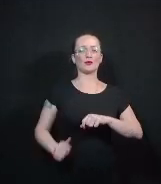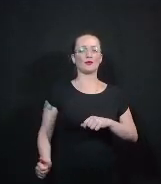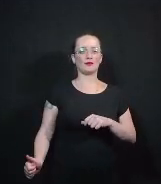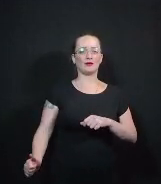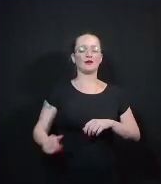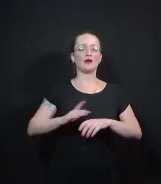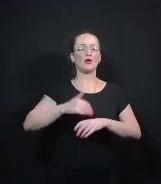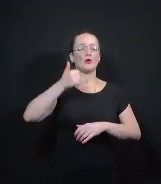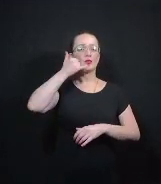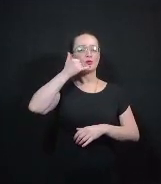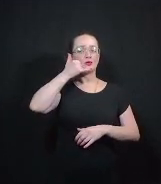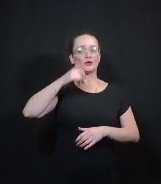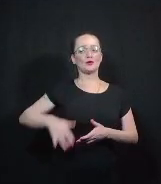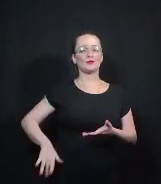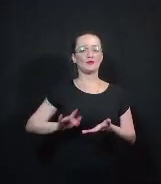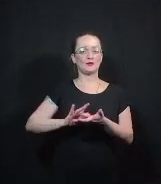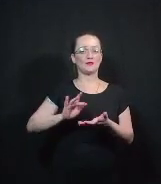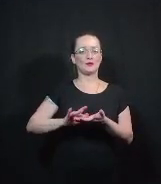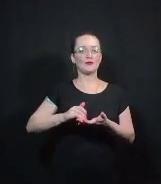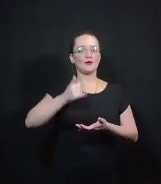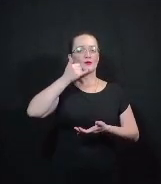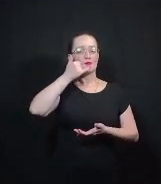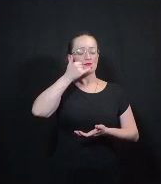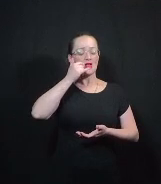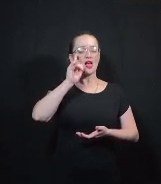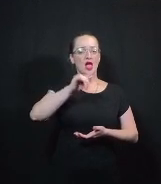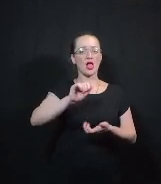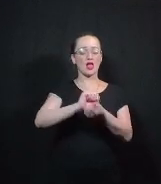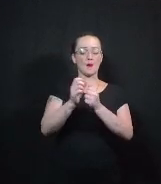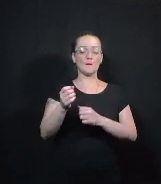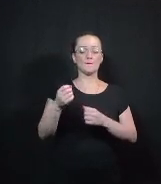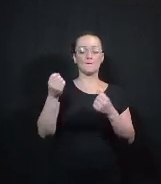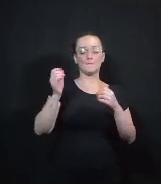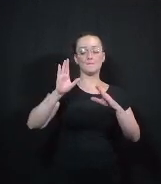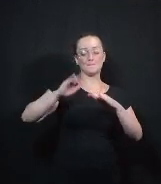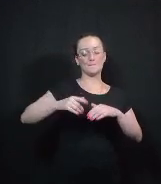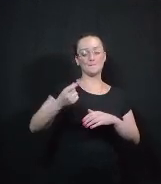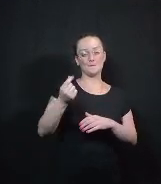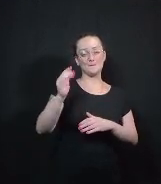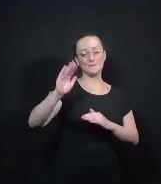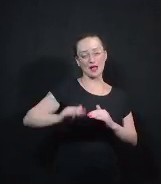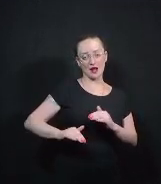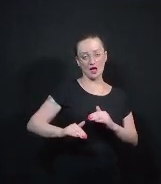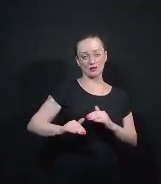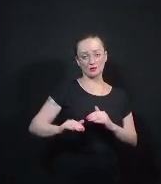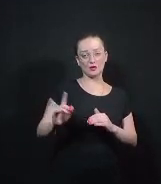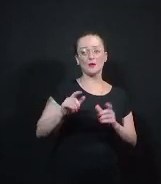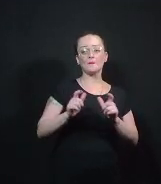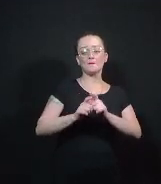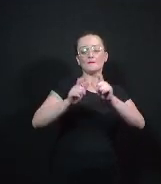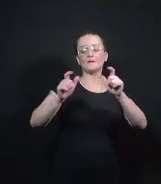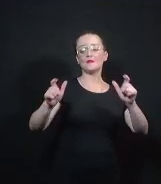o telefone celular no Brasil se tornou barato o suficiente para